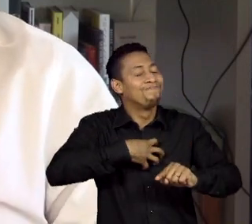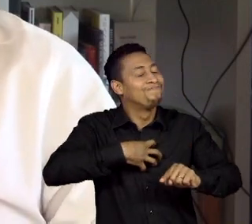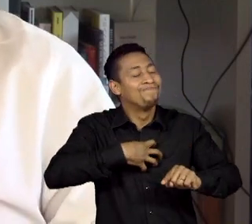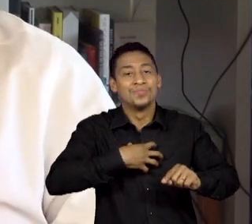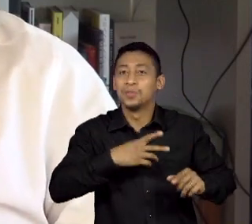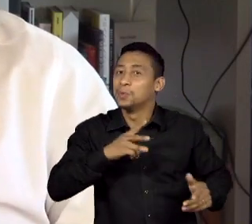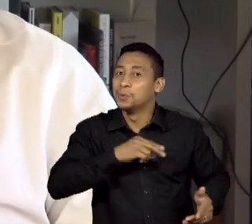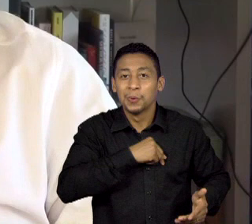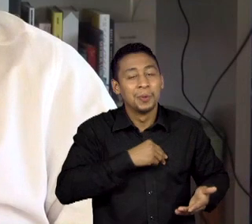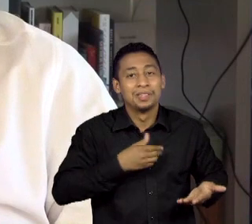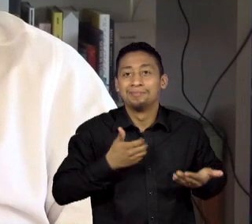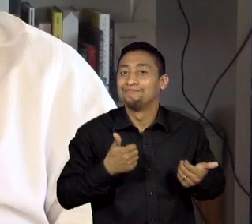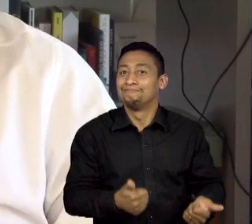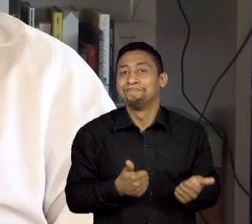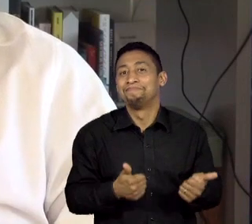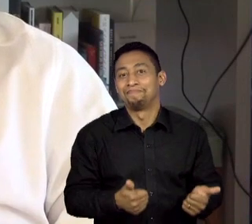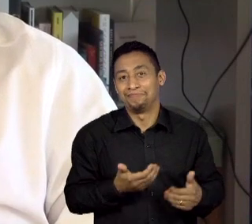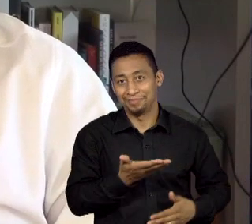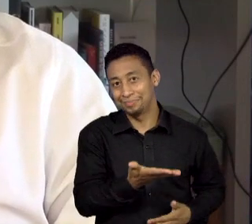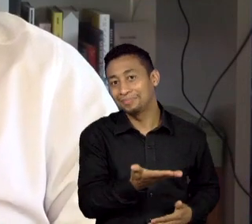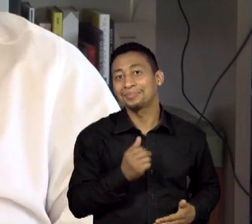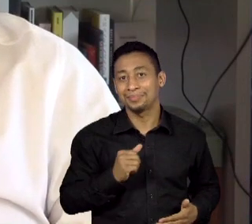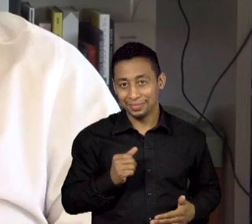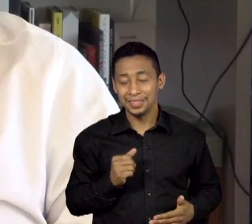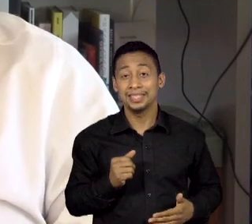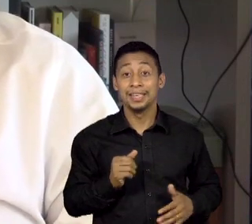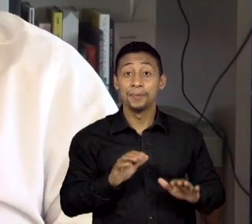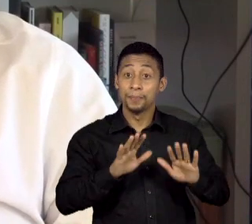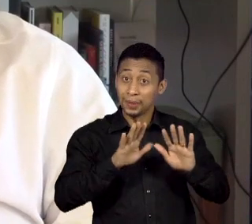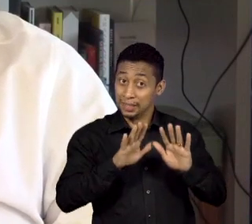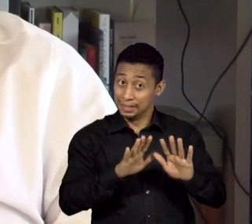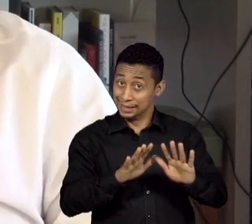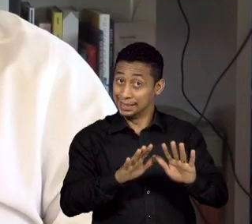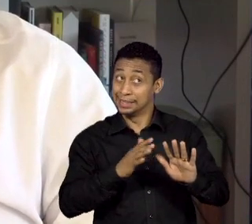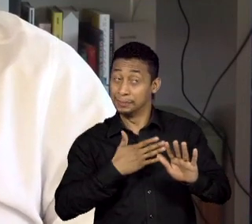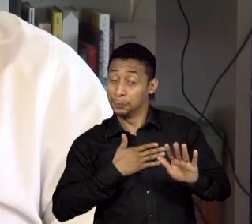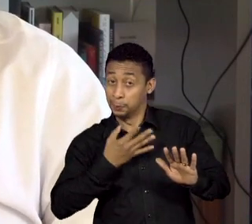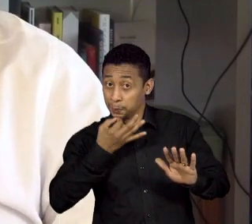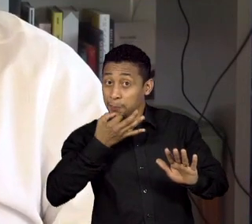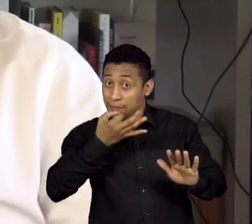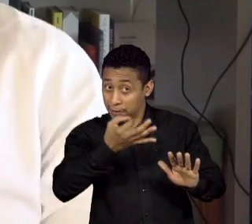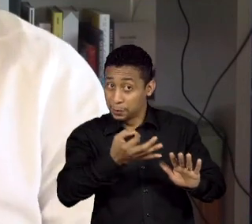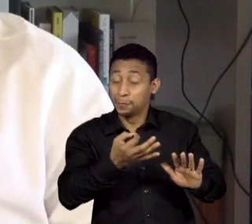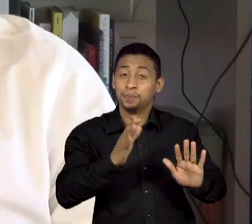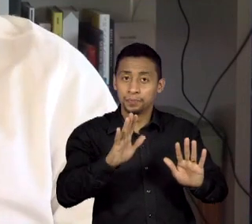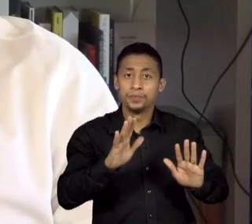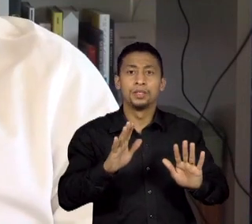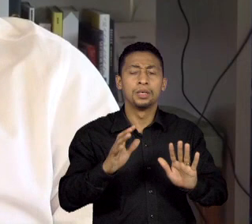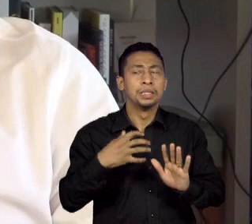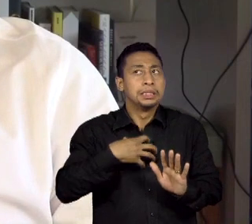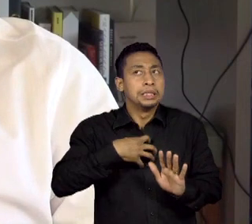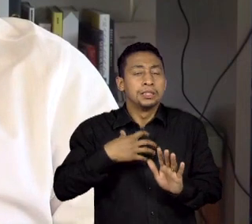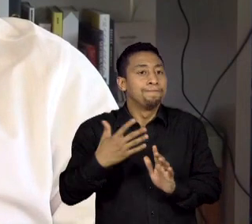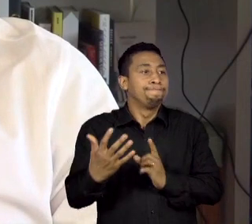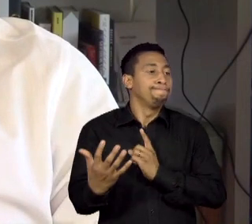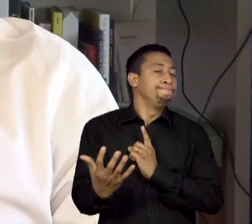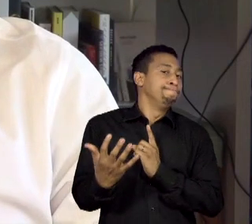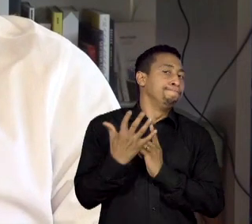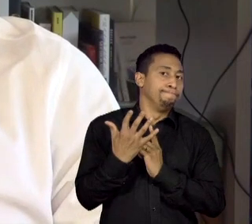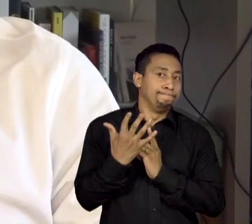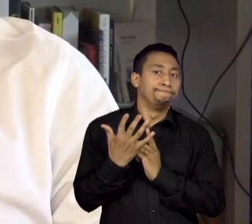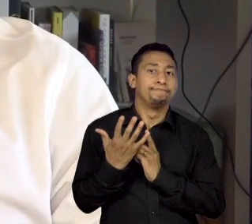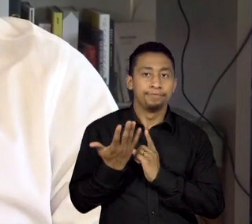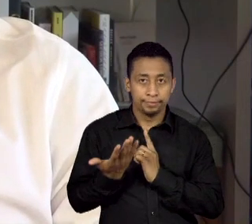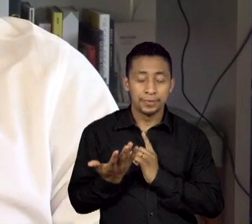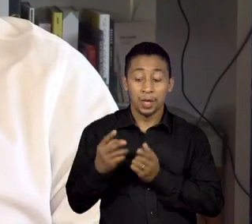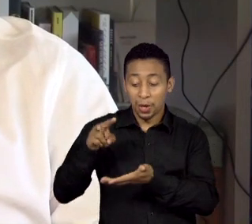né? Que é o Alto da Compadecida, mas eu acho que assim, eu tive o mesmo impacto quando